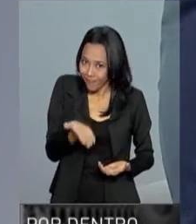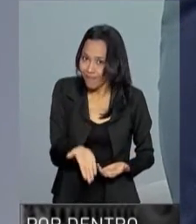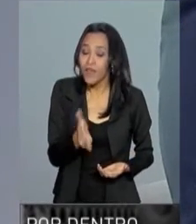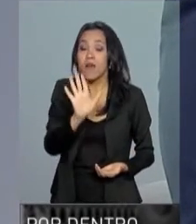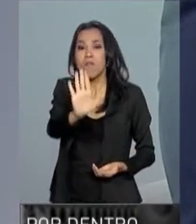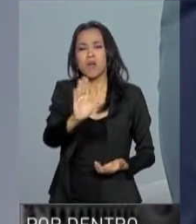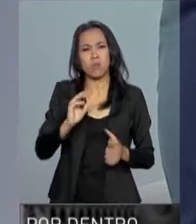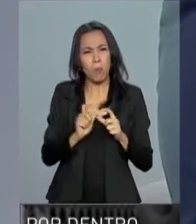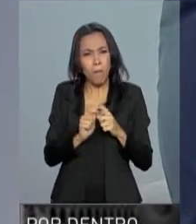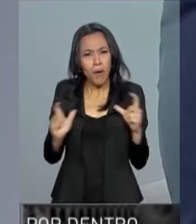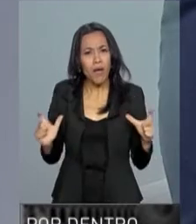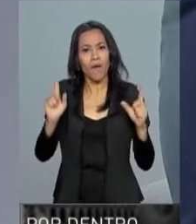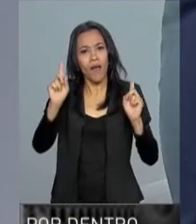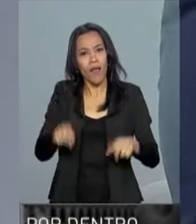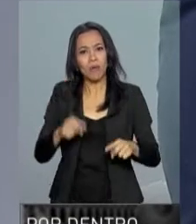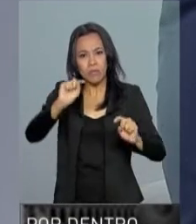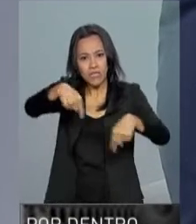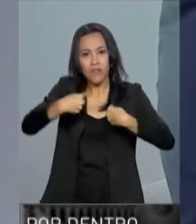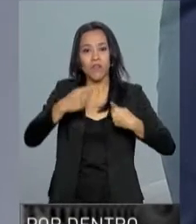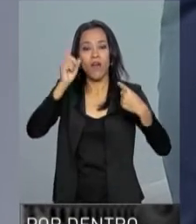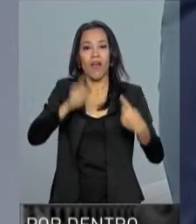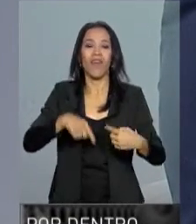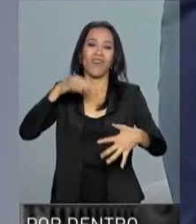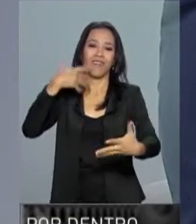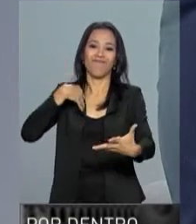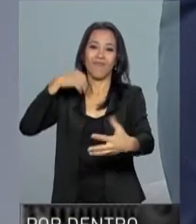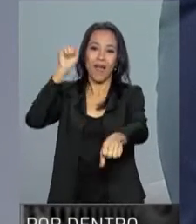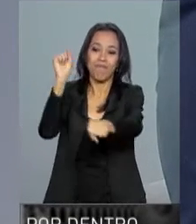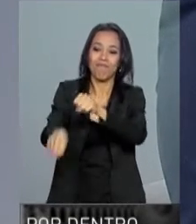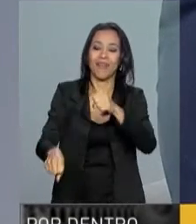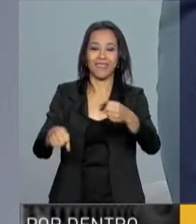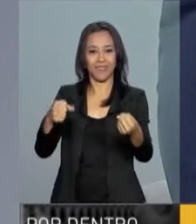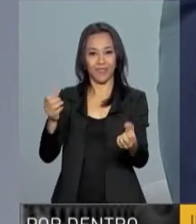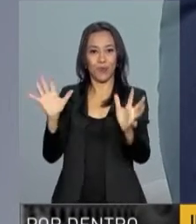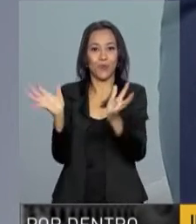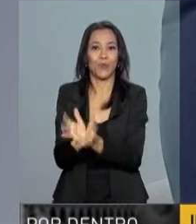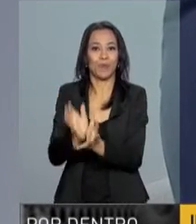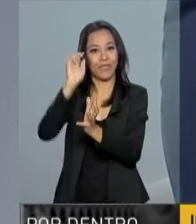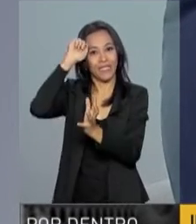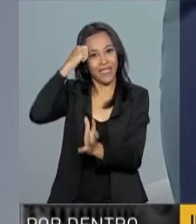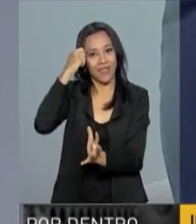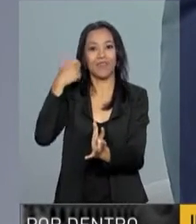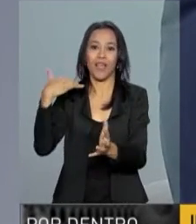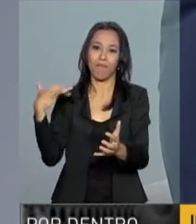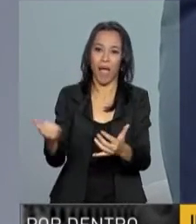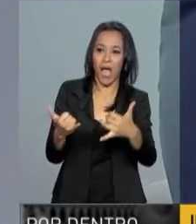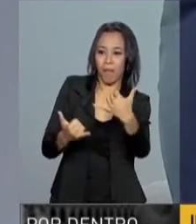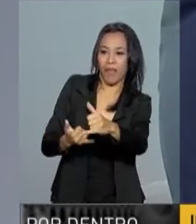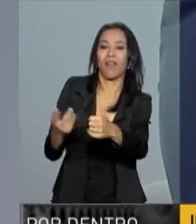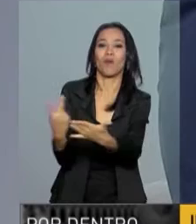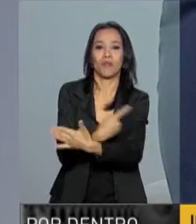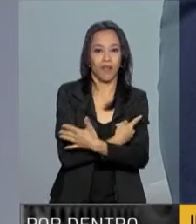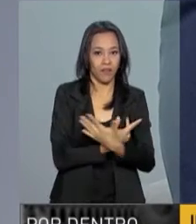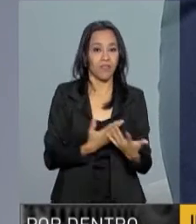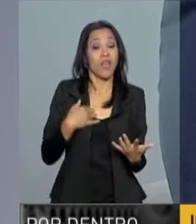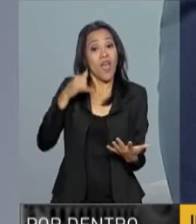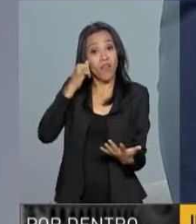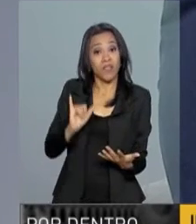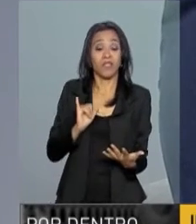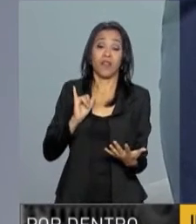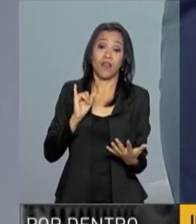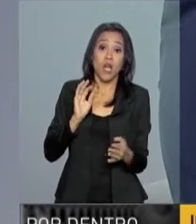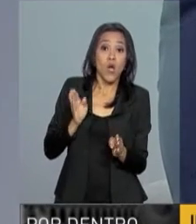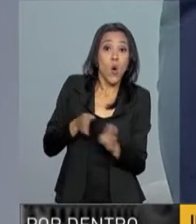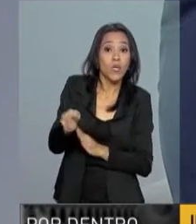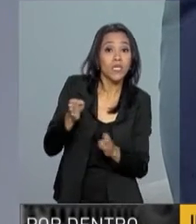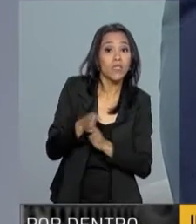maior é combater o genocídio da população negra somente seu jovens é nós trabalharmos a prevenção desses